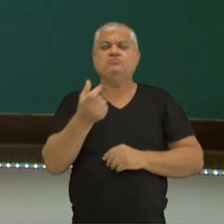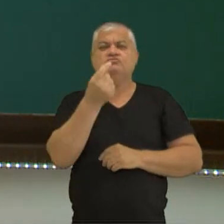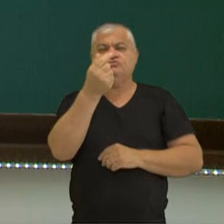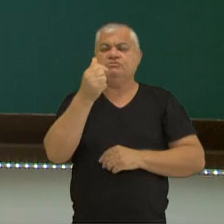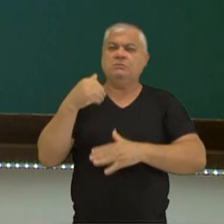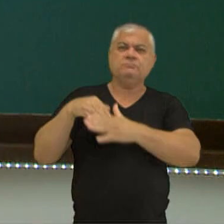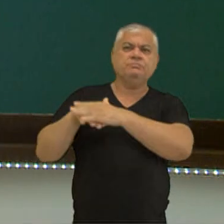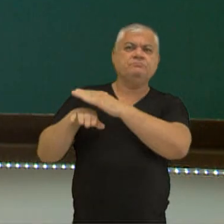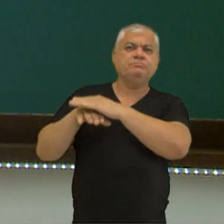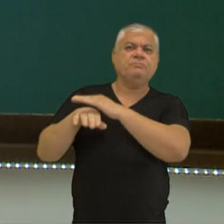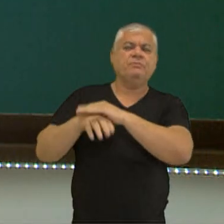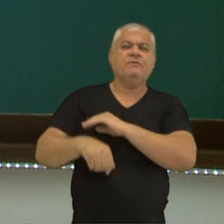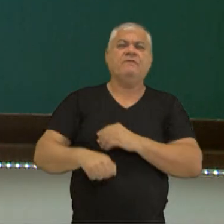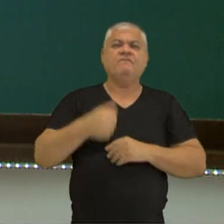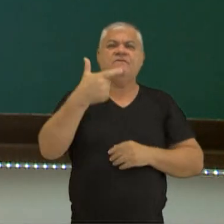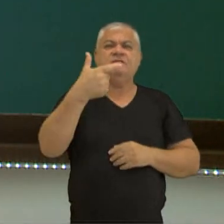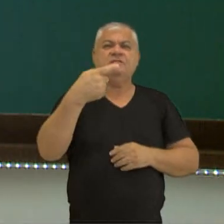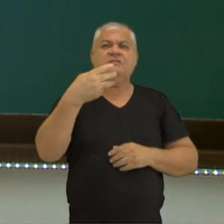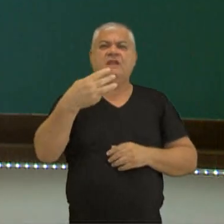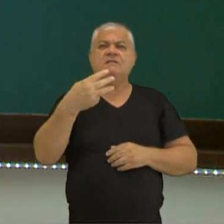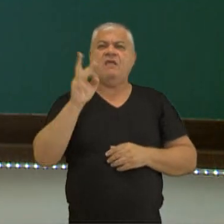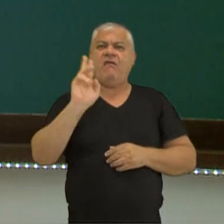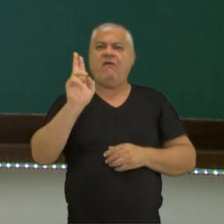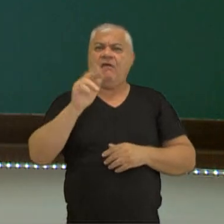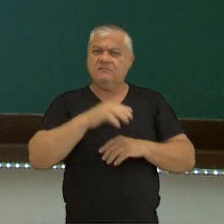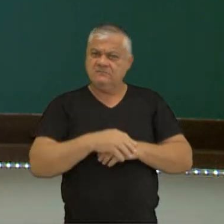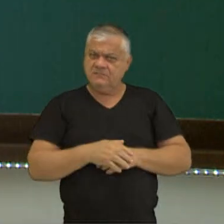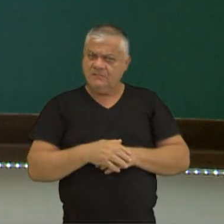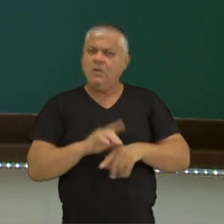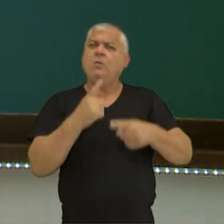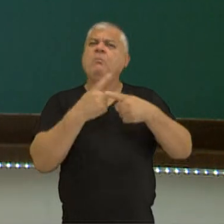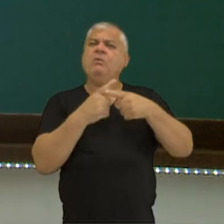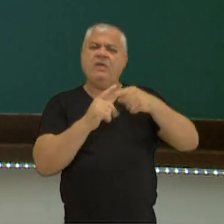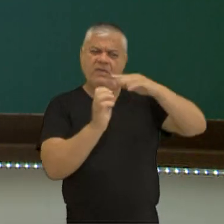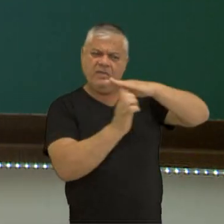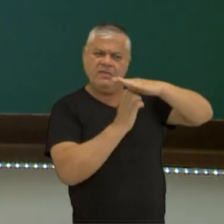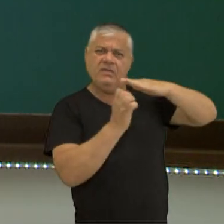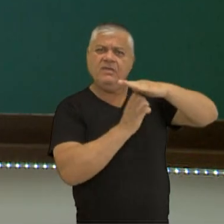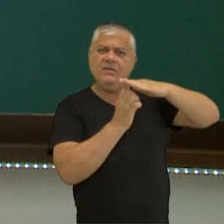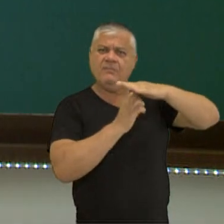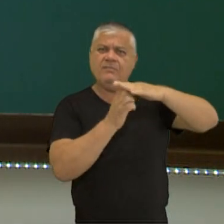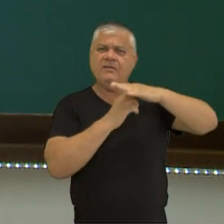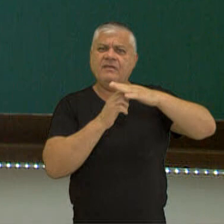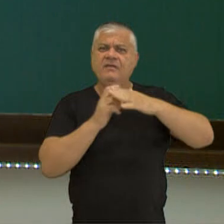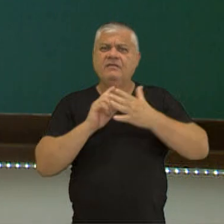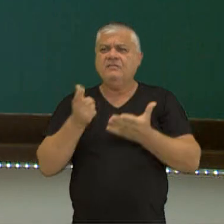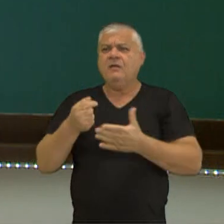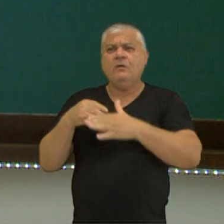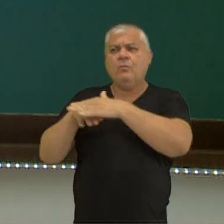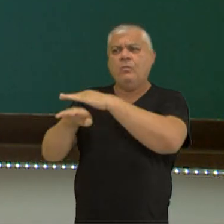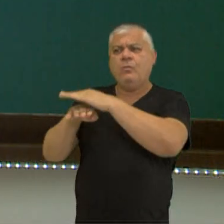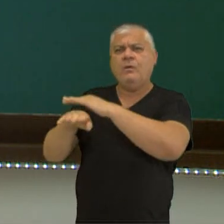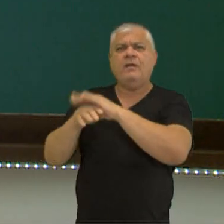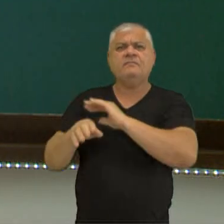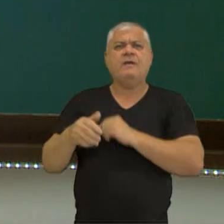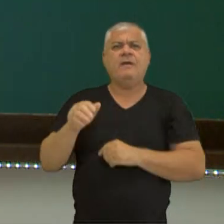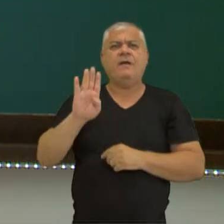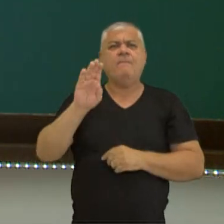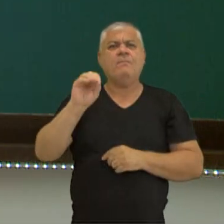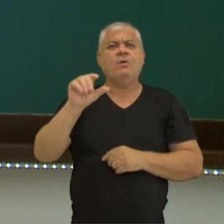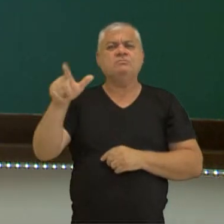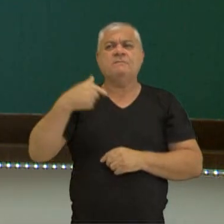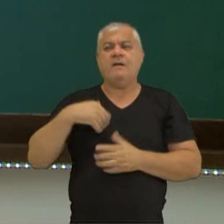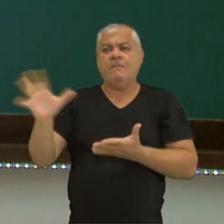ano, custava R$ 23. Por que uma empresa lança ações na Bolsa? Exatamente para captar recursos para ela